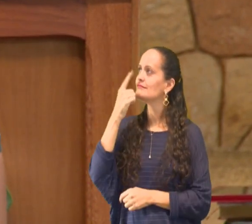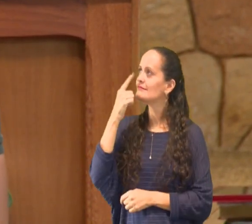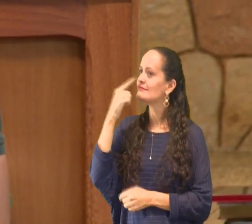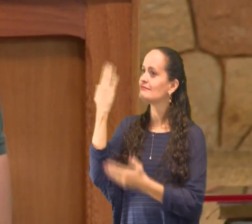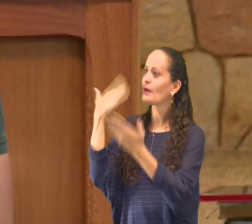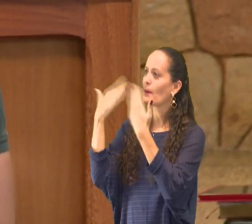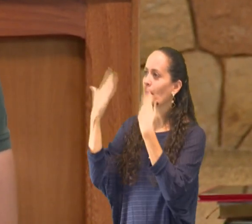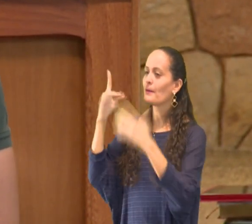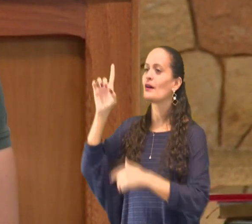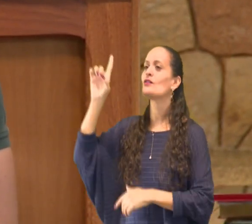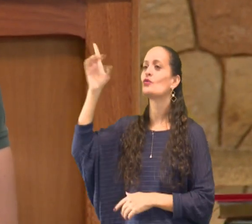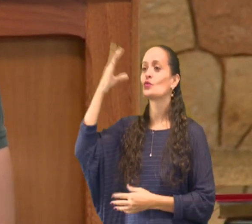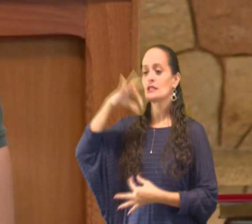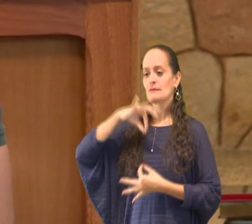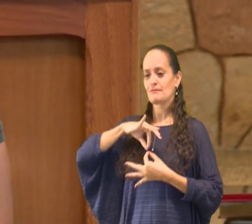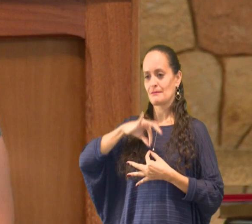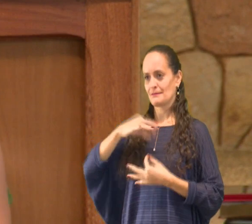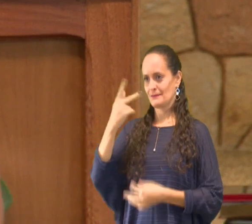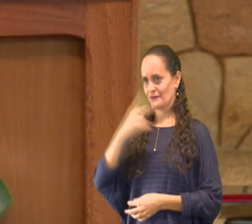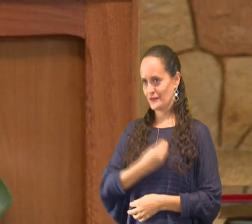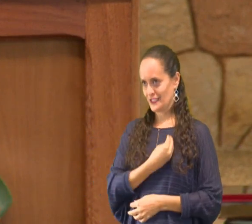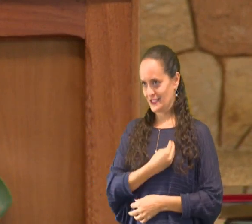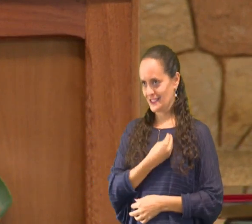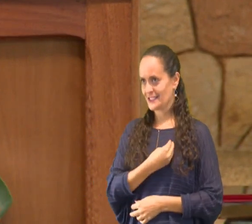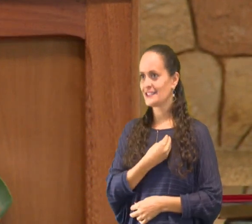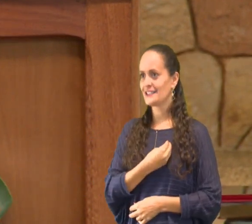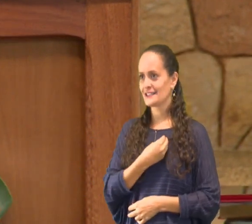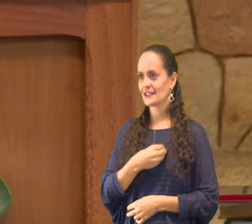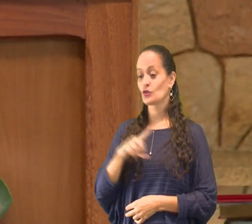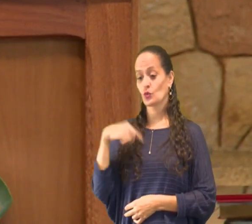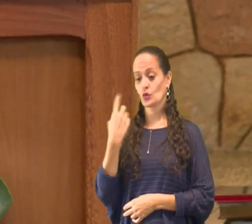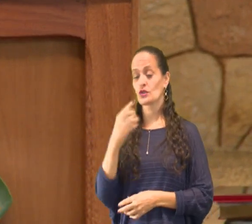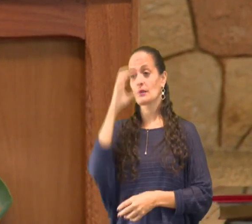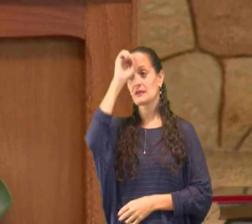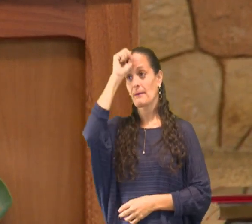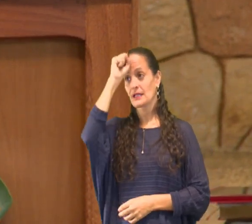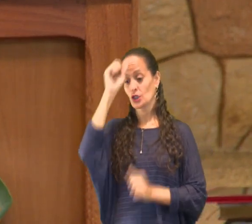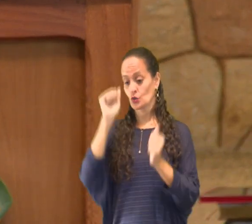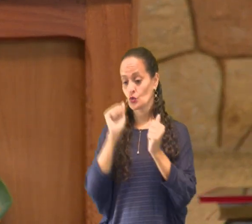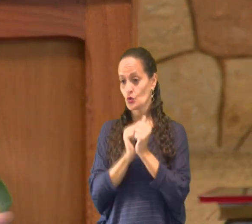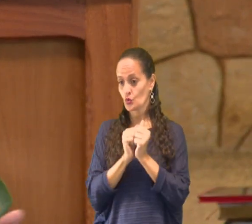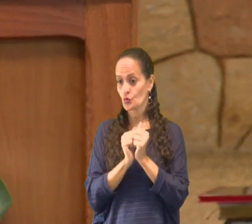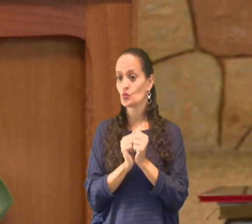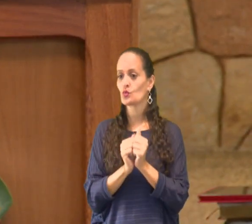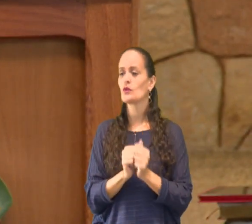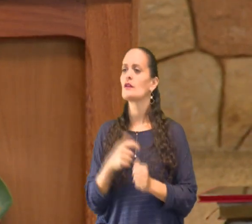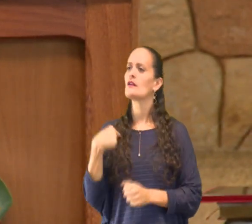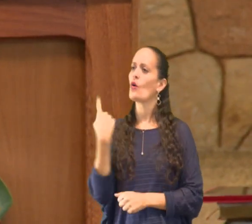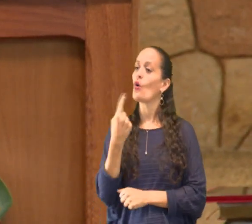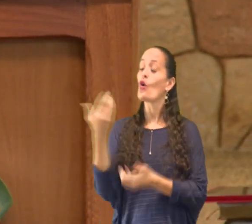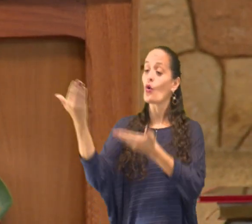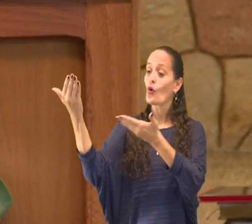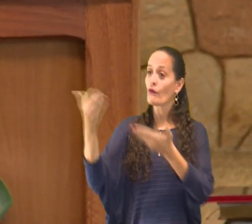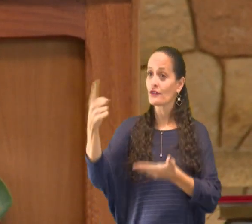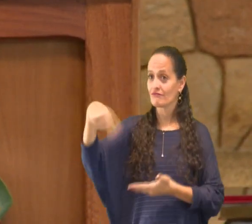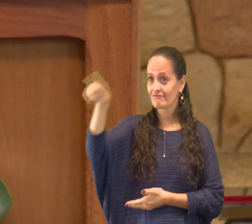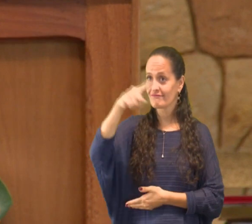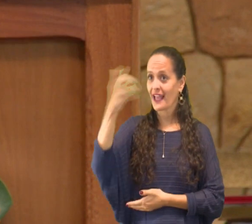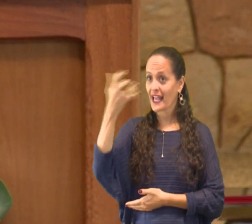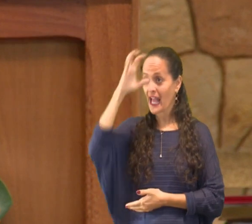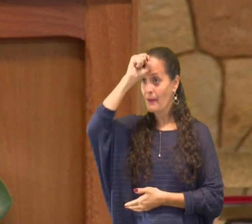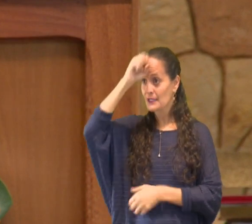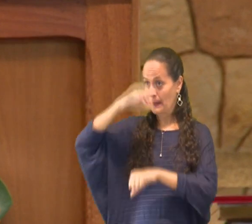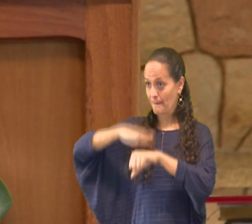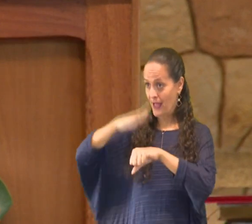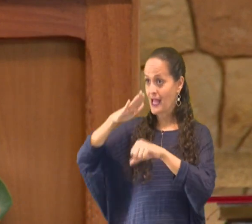sua espiritualidade. Então, isso nós estamos aprendendo em conjunto durante esse semestre, e eu convido a todos que desejam aprender mais